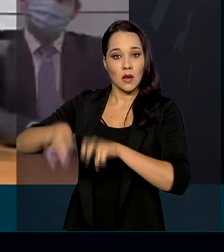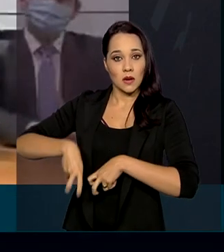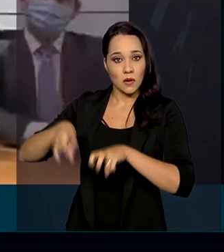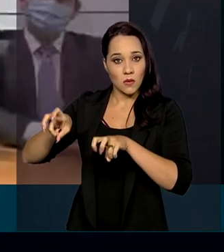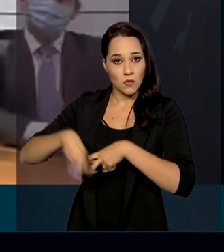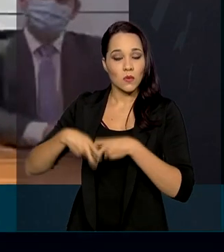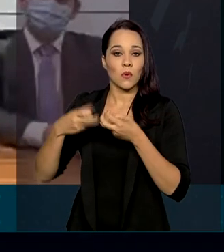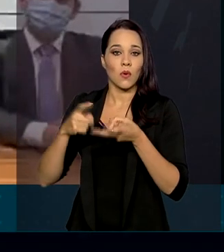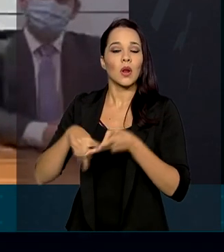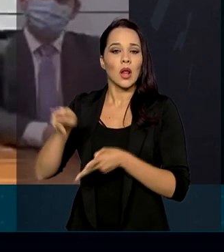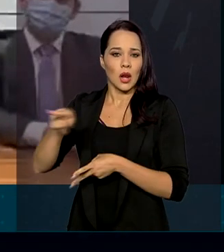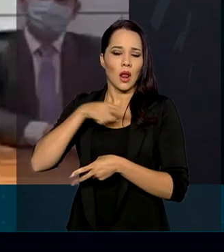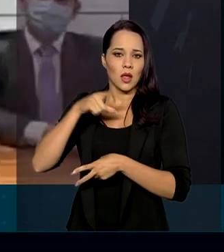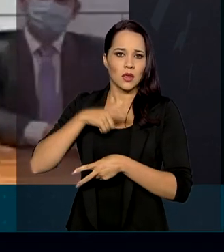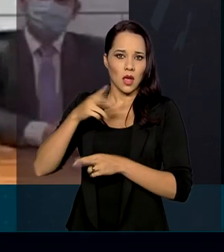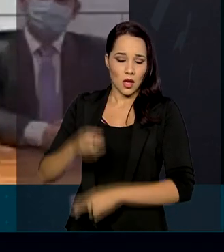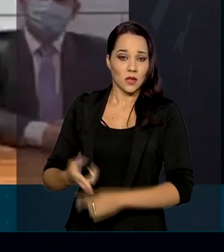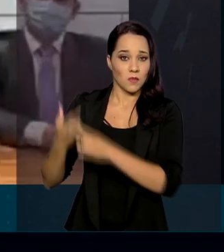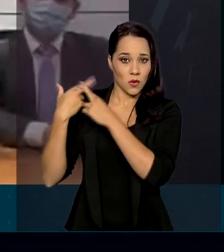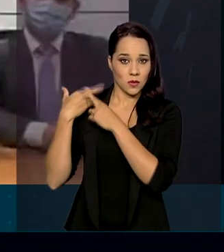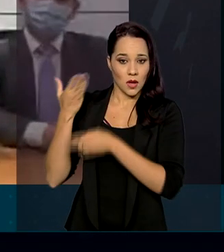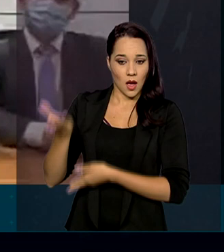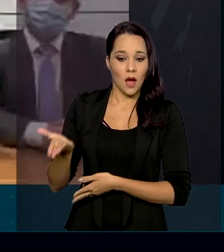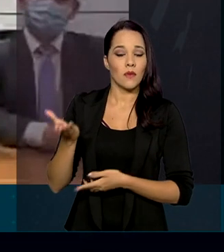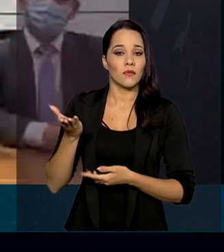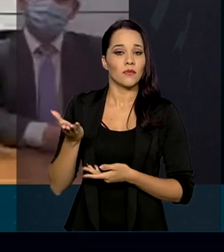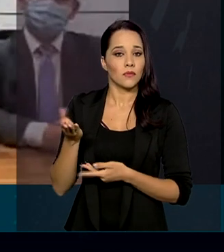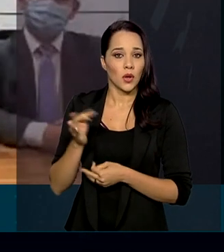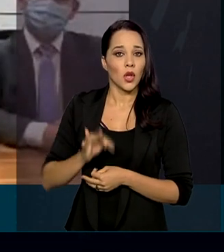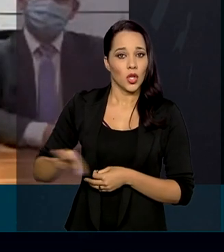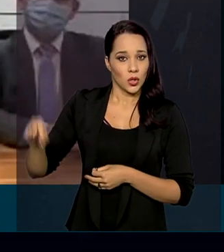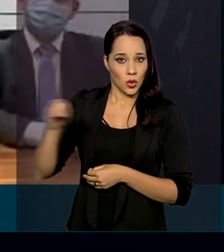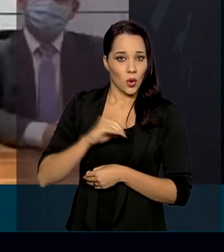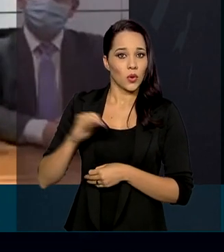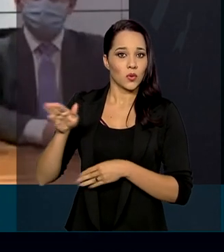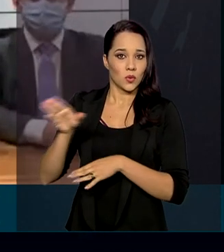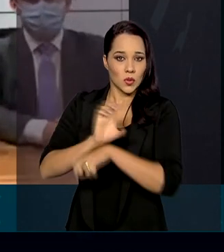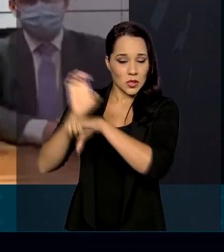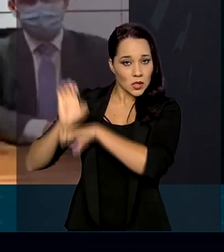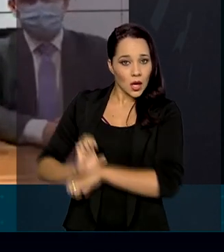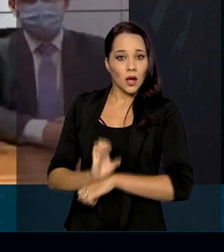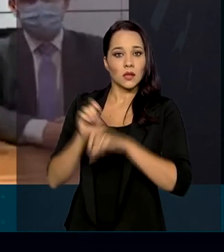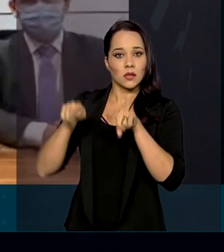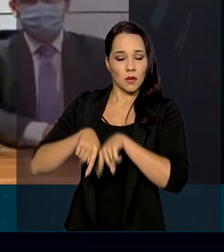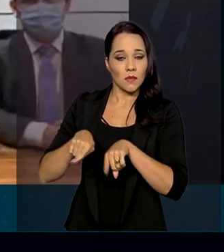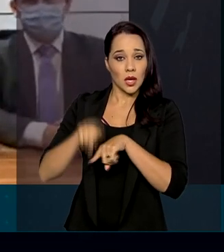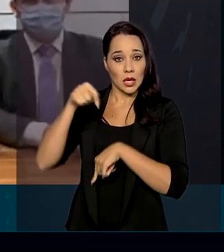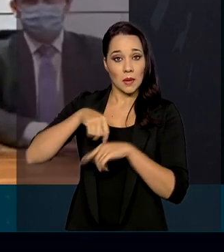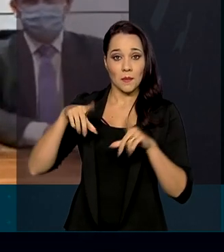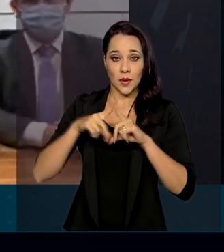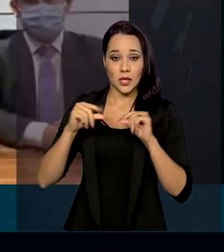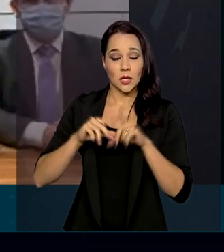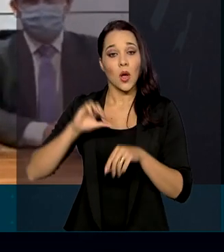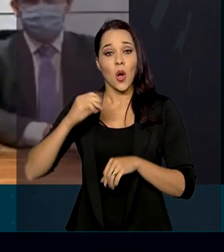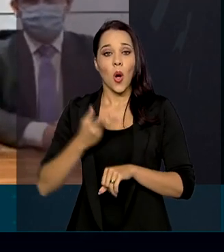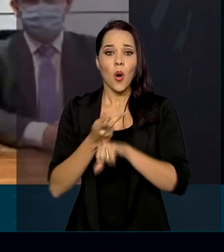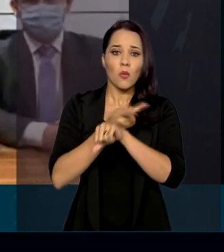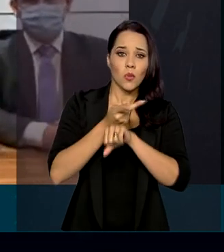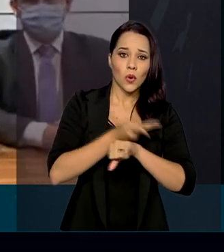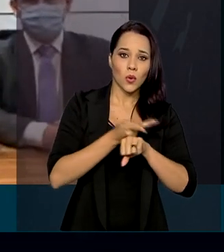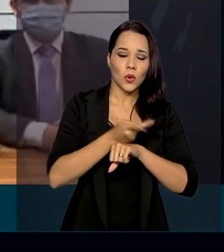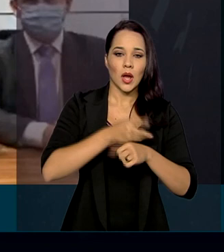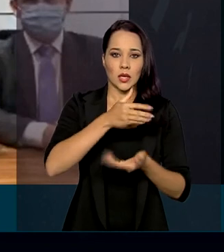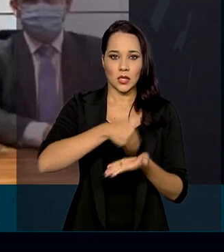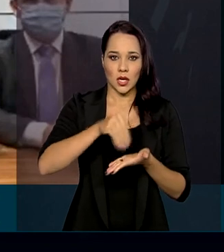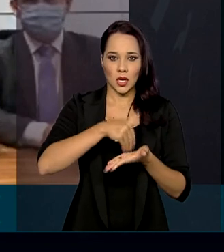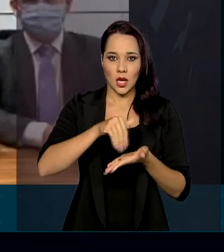Ministério tem as suas superintendências em todos os nossos estados e aqui também no Distrito Federal, ou procurar a